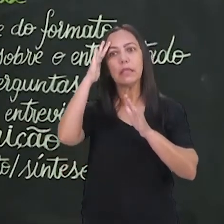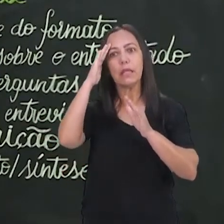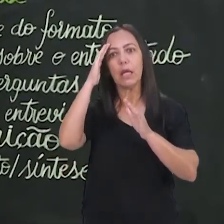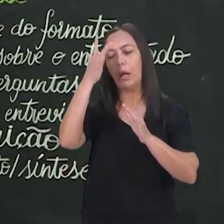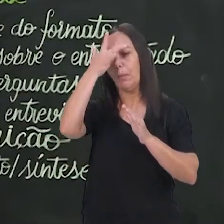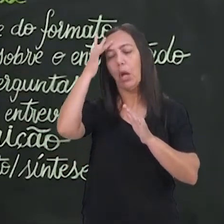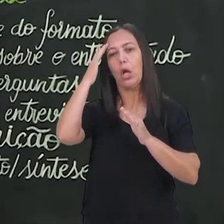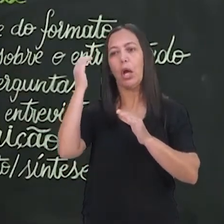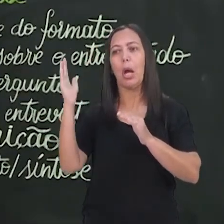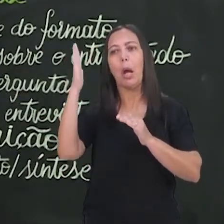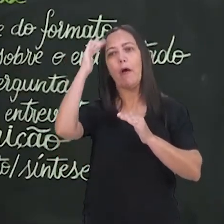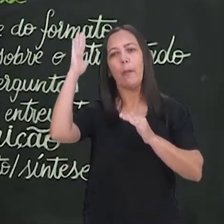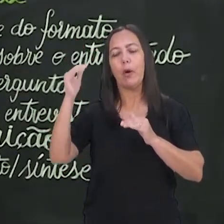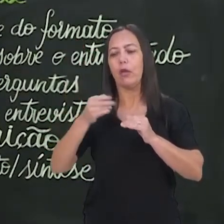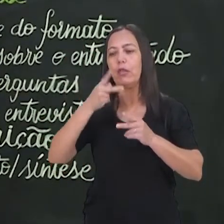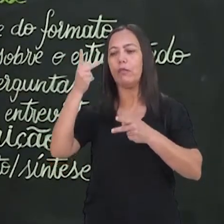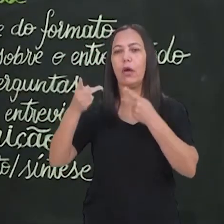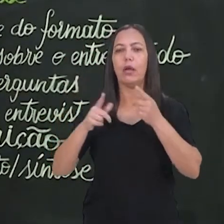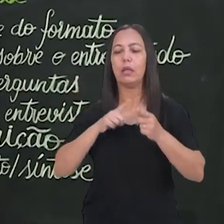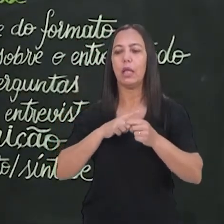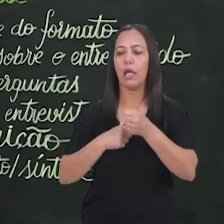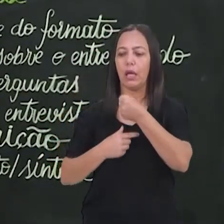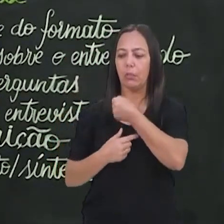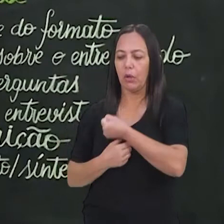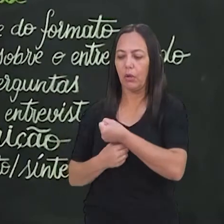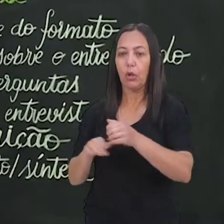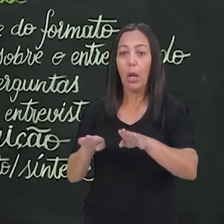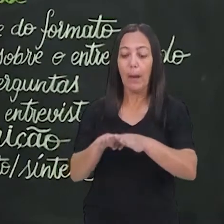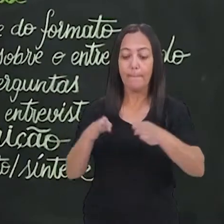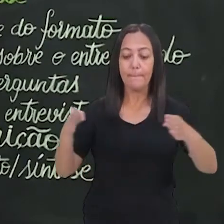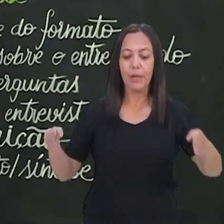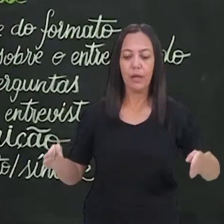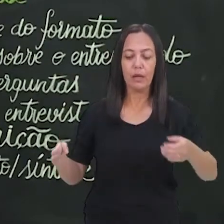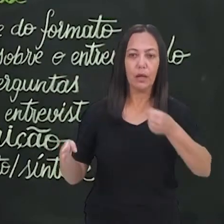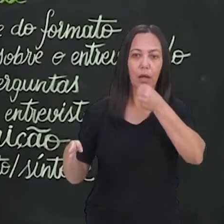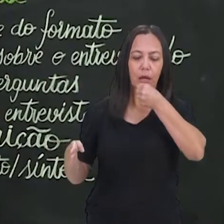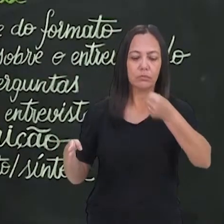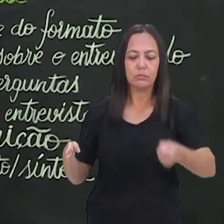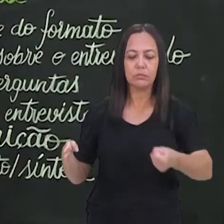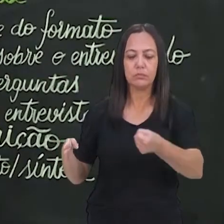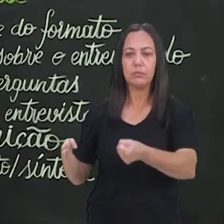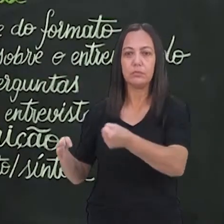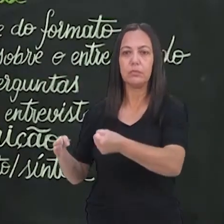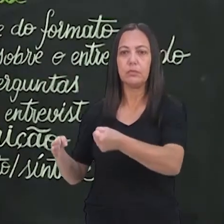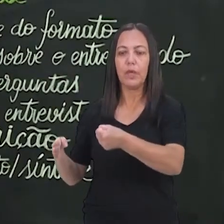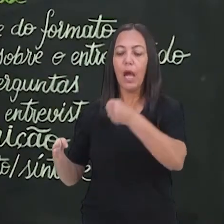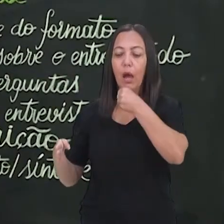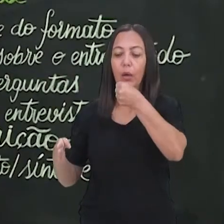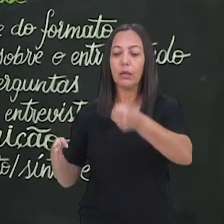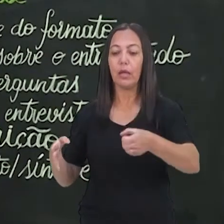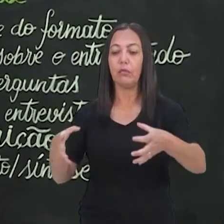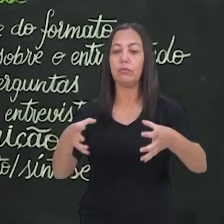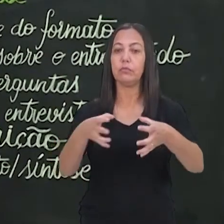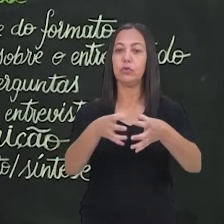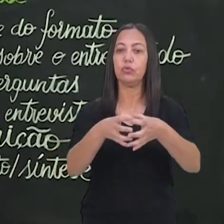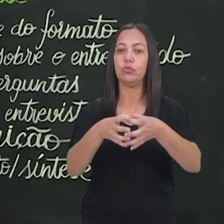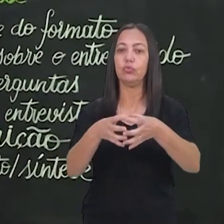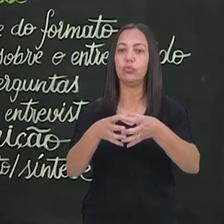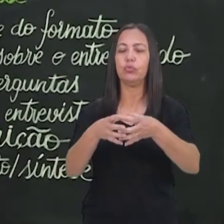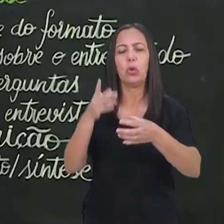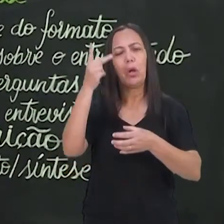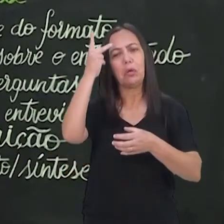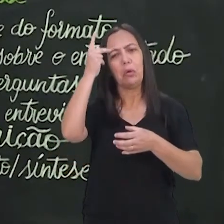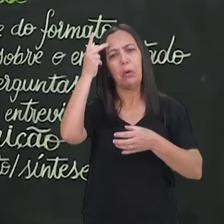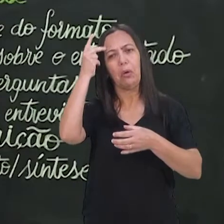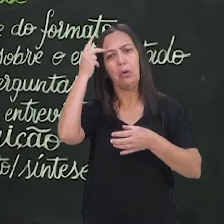importantes. Às vezes você vê também vários microfones expostos em uma mesa num tipo de entrevista que a gente chama de entrevista coletiva. Muito comum,